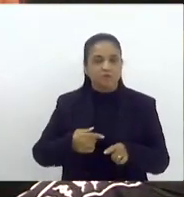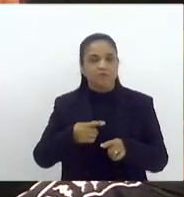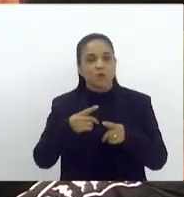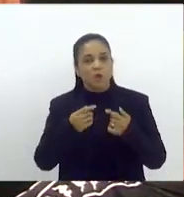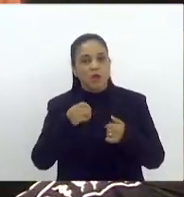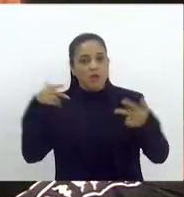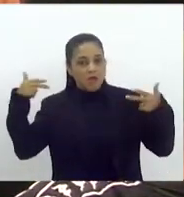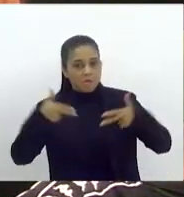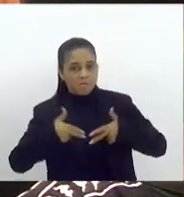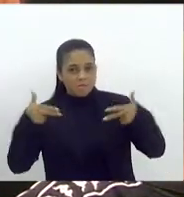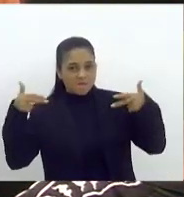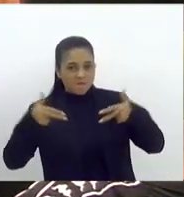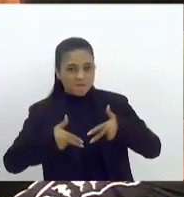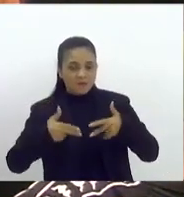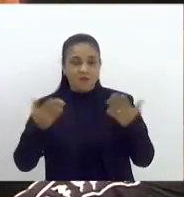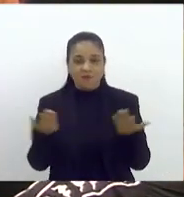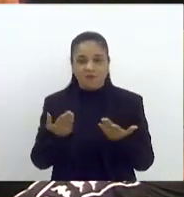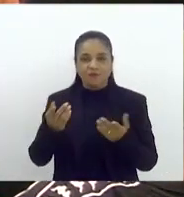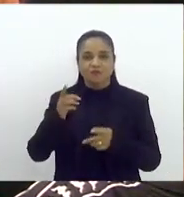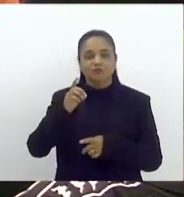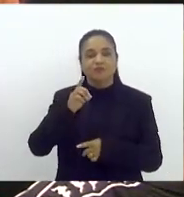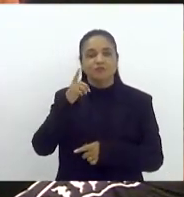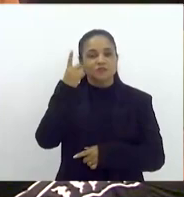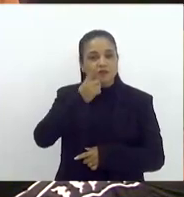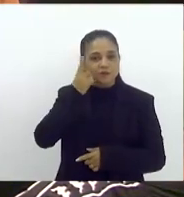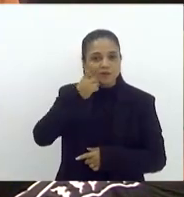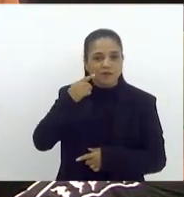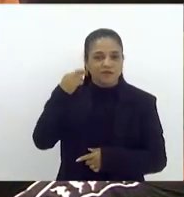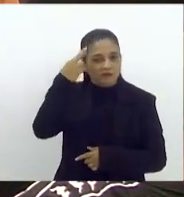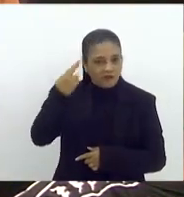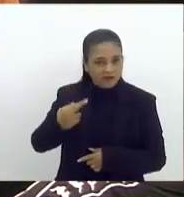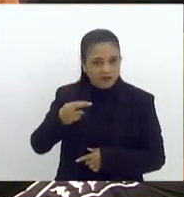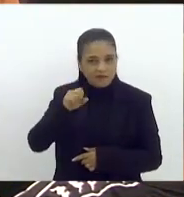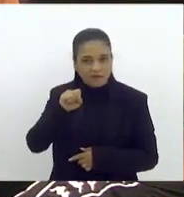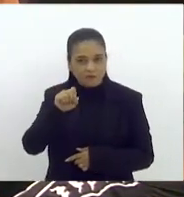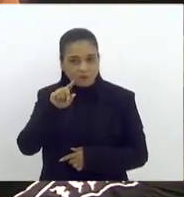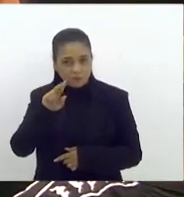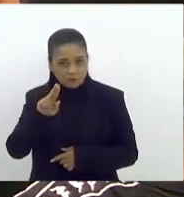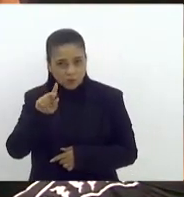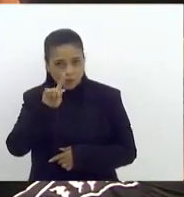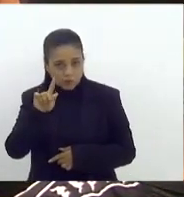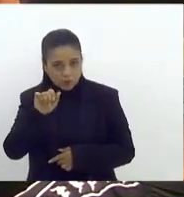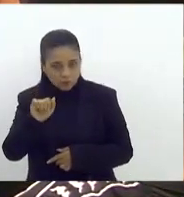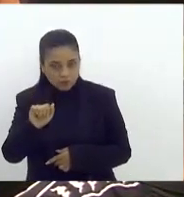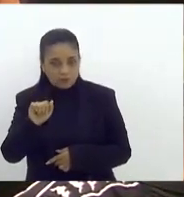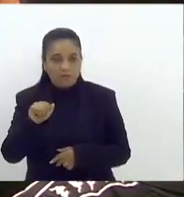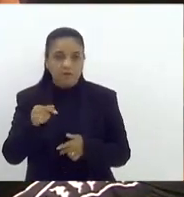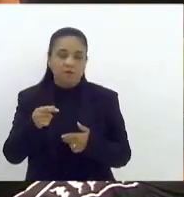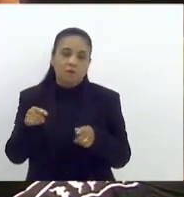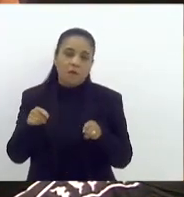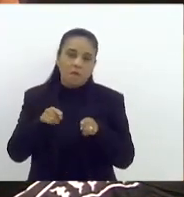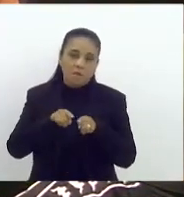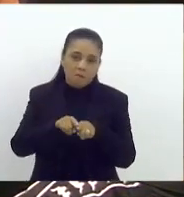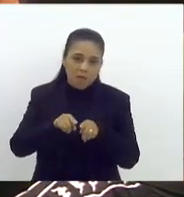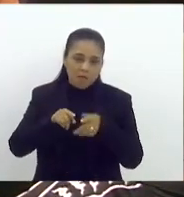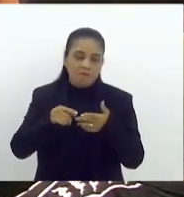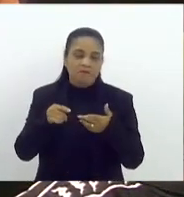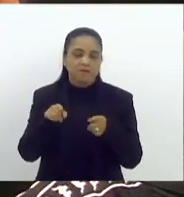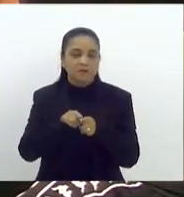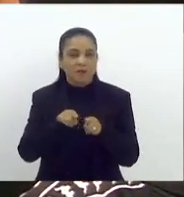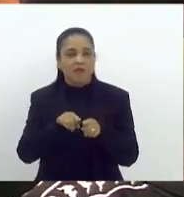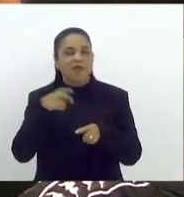a gente tem aqui na casa deputada Renata Souza que é membro da frente temos também na casa nossa querida Verônica